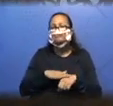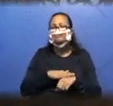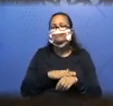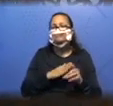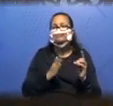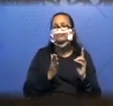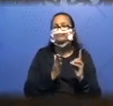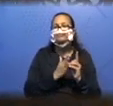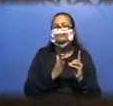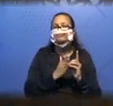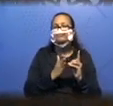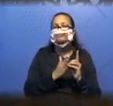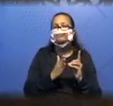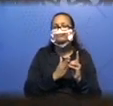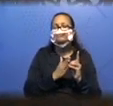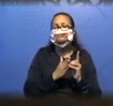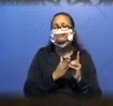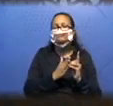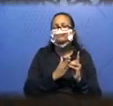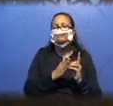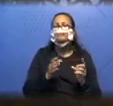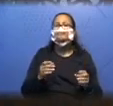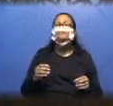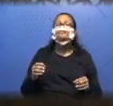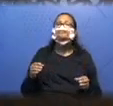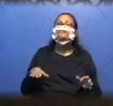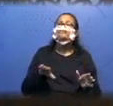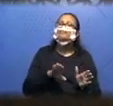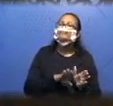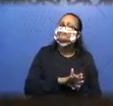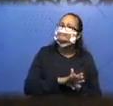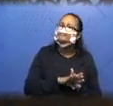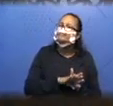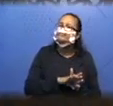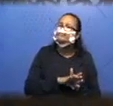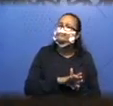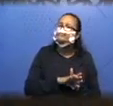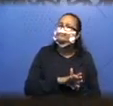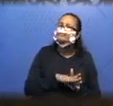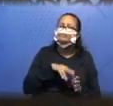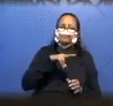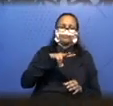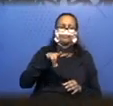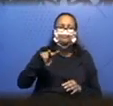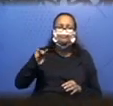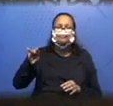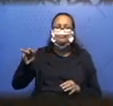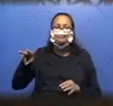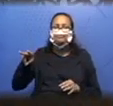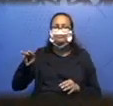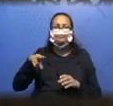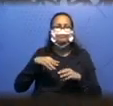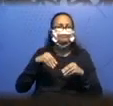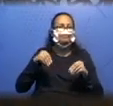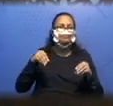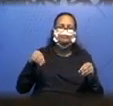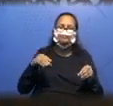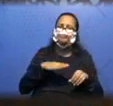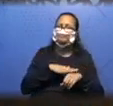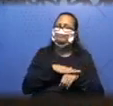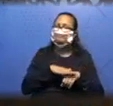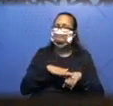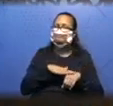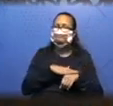comunicaram-se com a população nativa e na hora que eles chegaram, eles já tomaram conta ali, já deram uma olhada na terra,